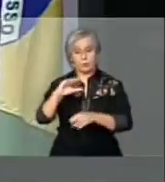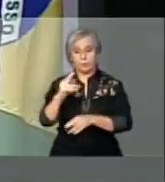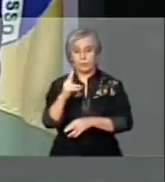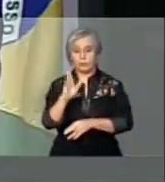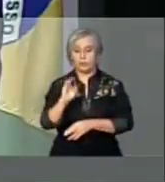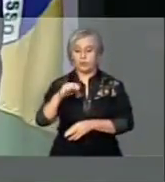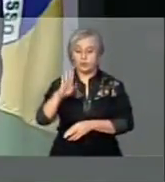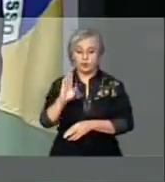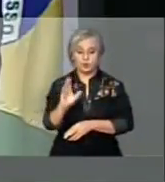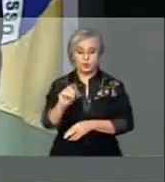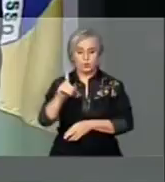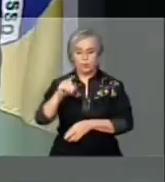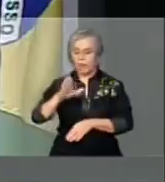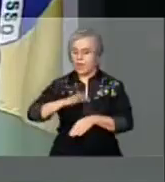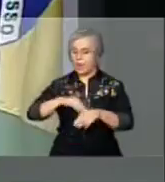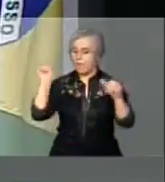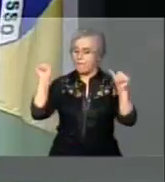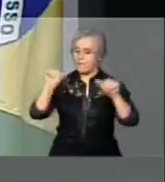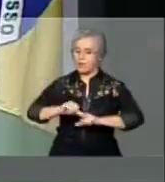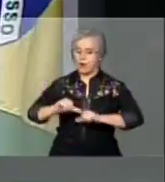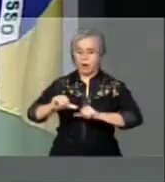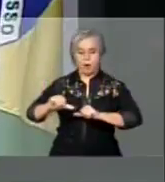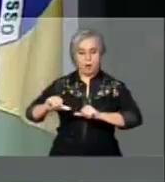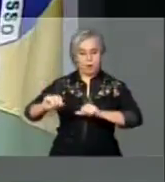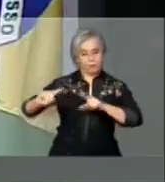mais agressivo